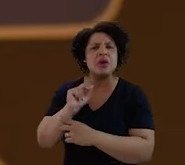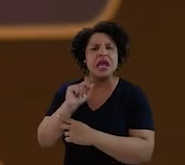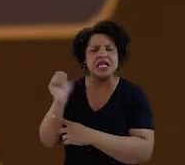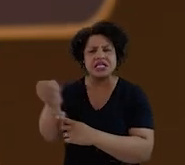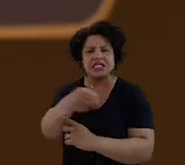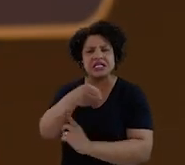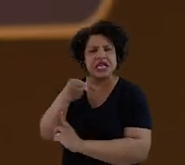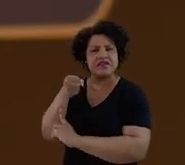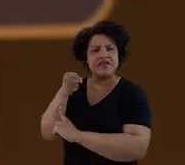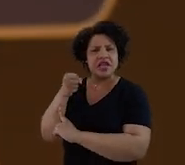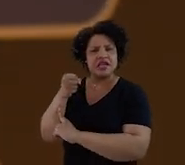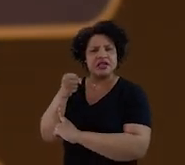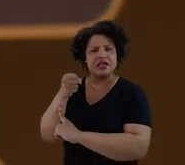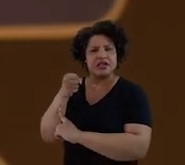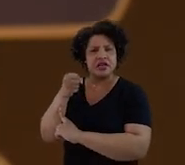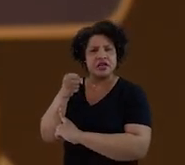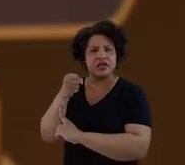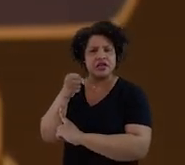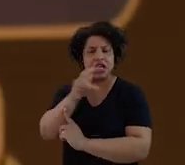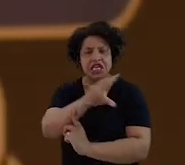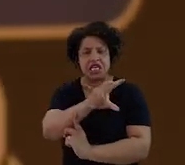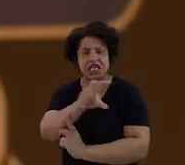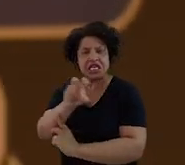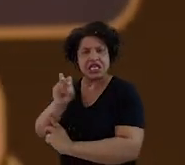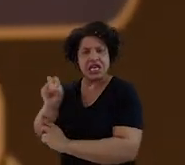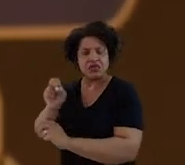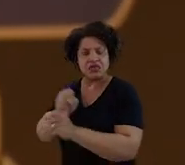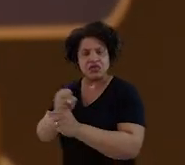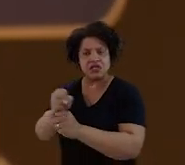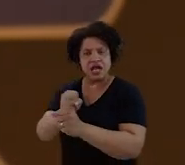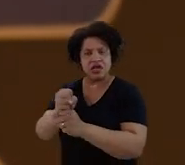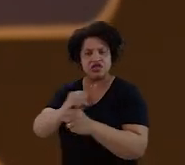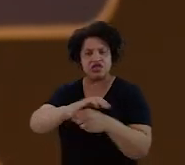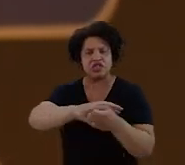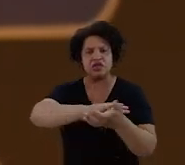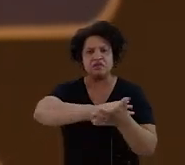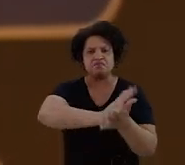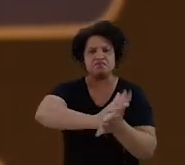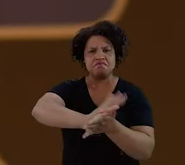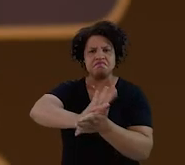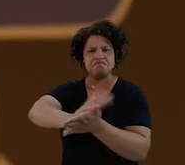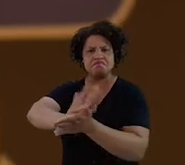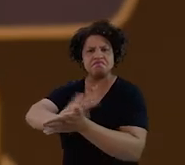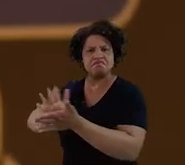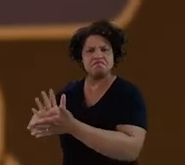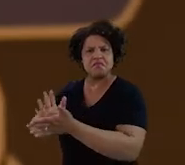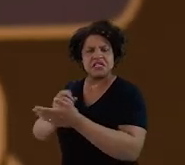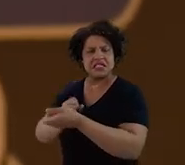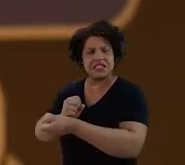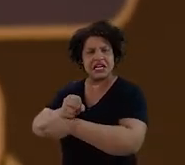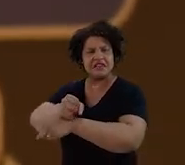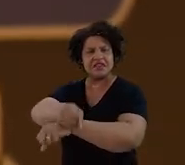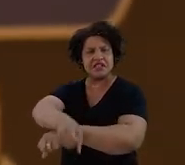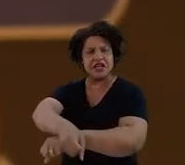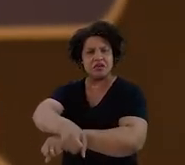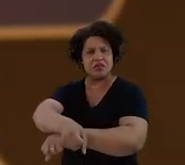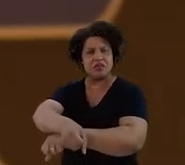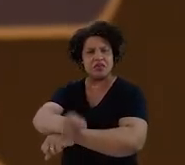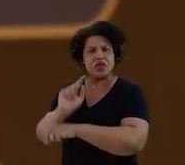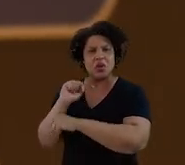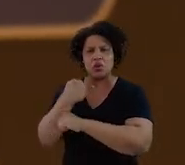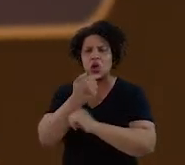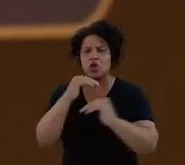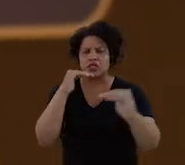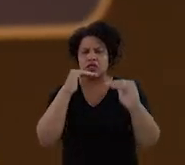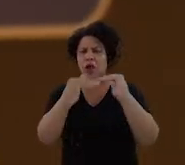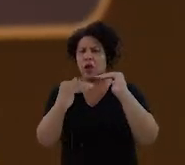500 anos de opressão, de escravidão. Ninguém concorda com isso, hein? Todo mundo, todas as favelas, todas as periferias, não é pra